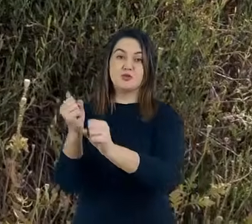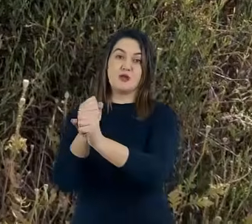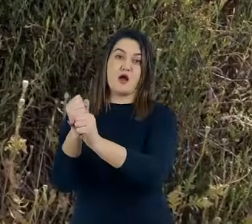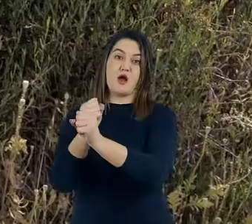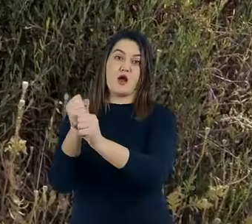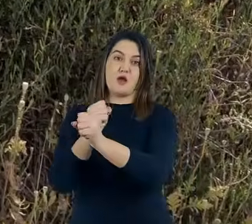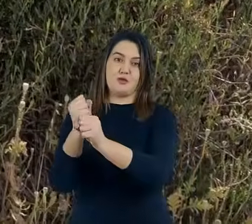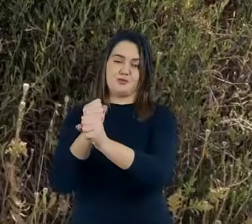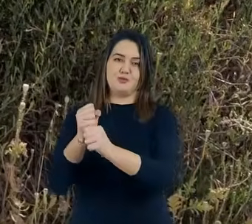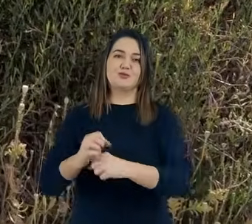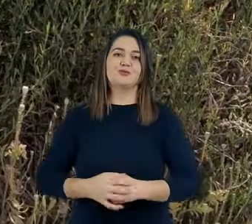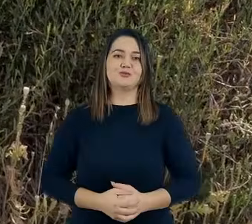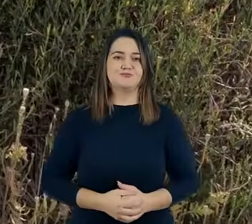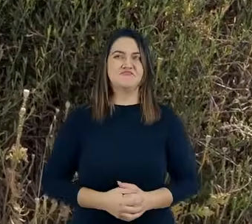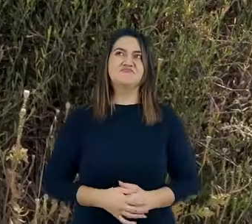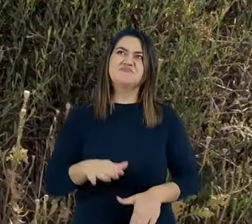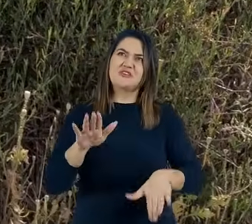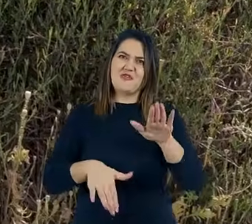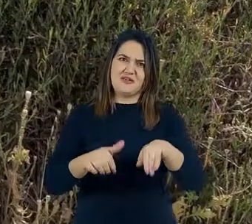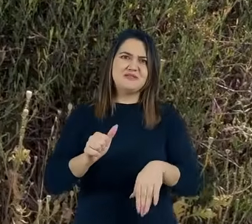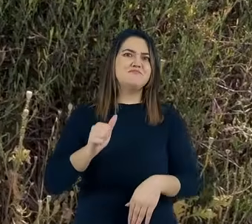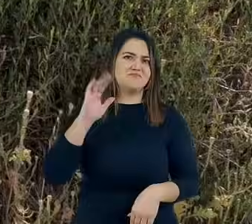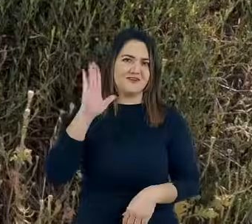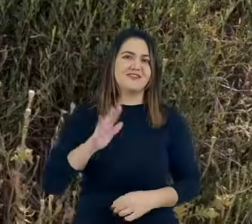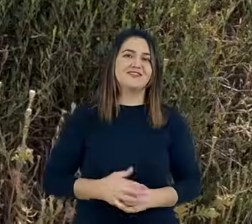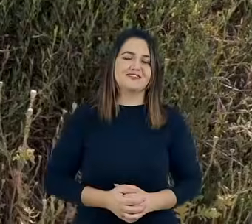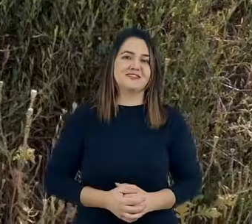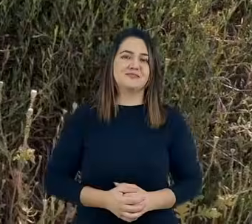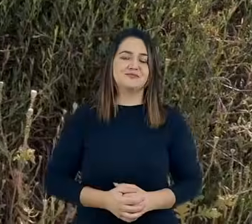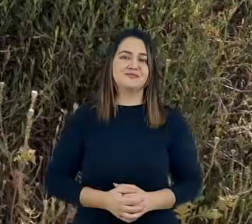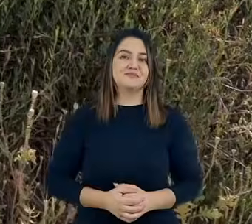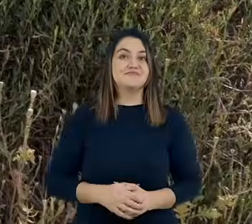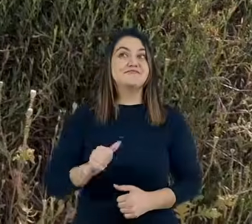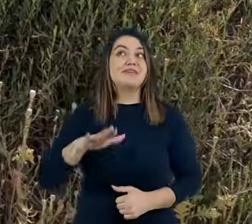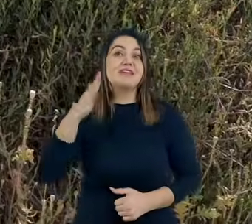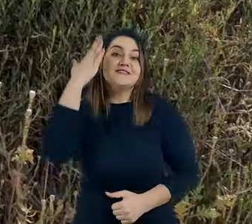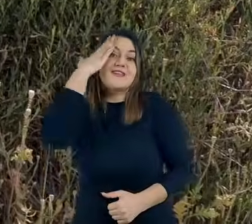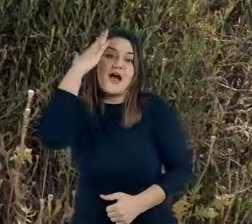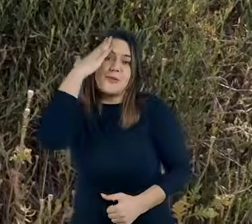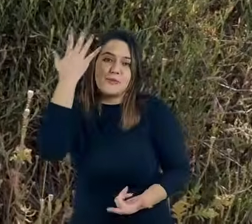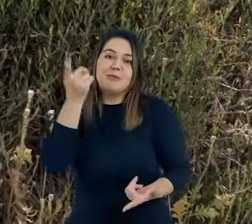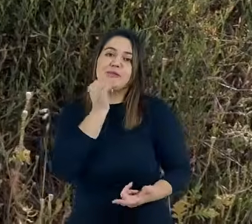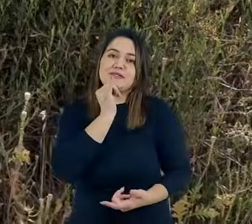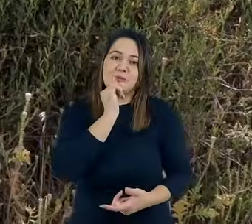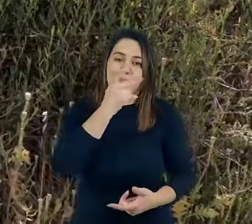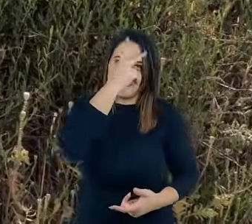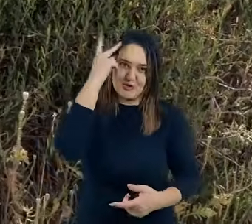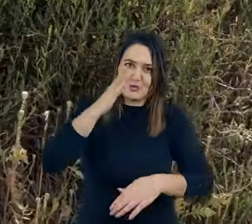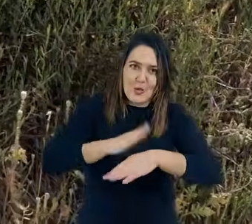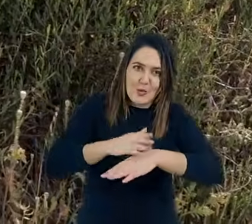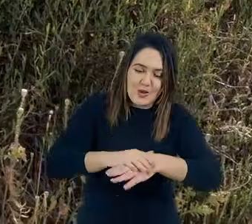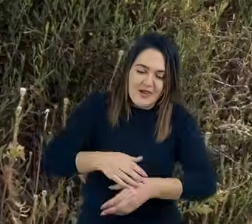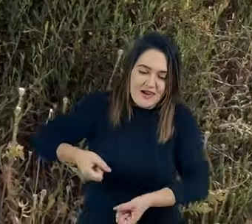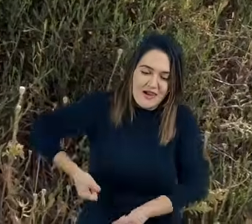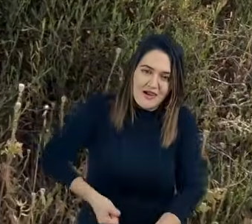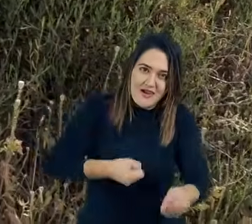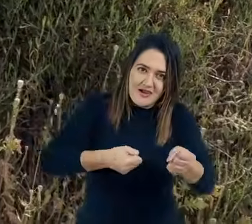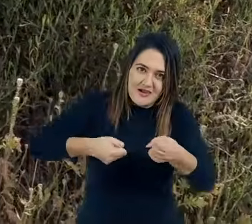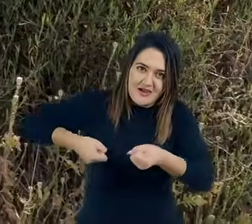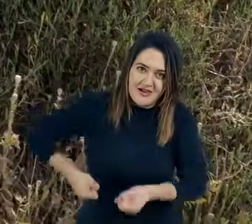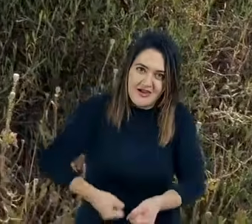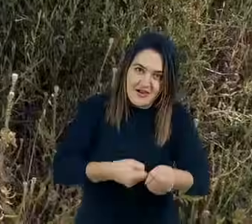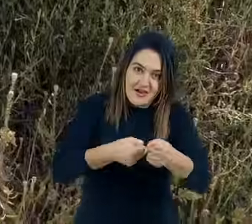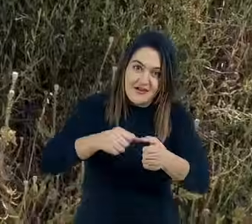3.200 anos no mínimo, talvez até mais do que isso. Quem sabe quando esse poço foi feito, muito antes